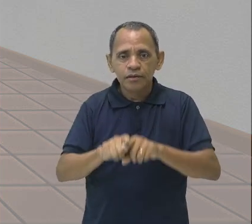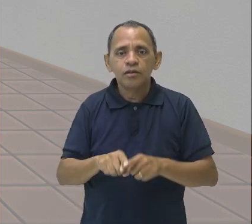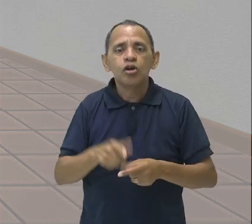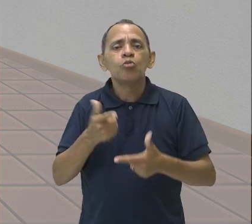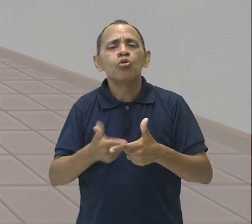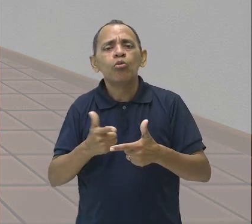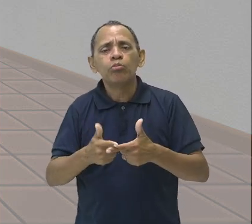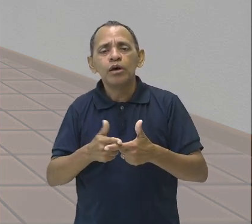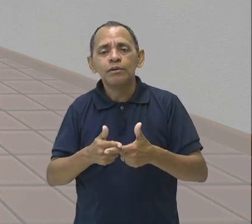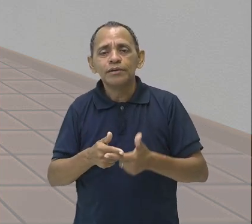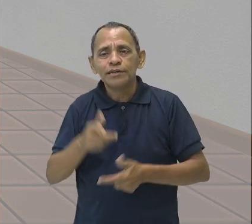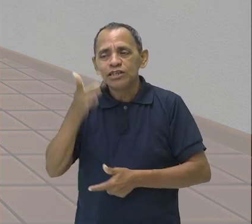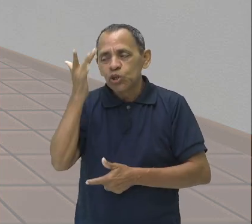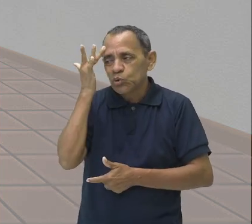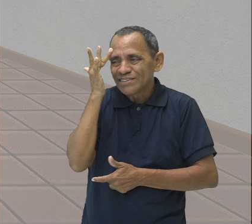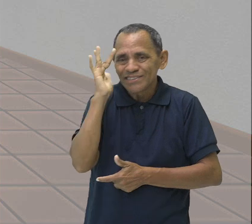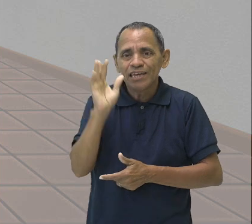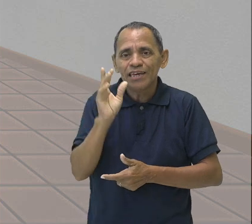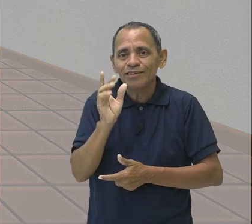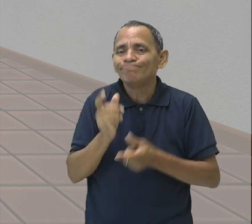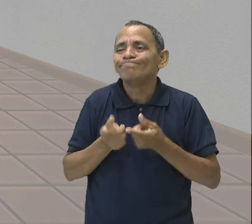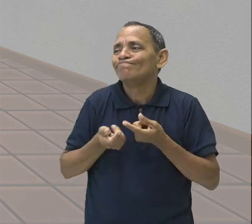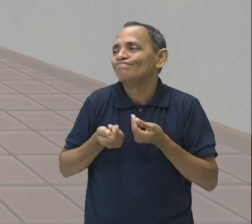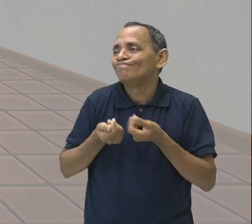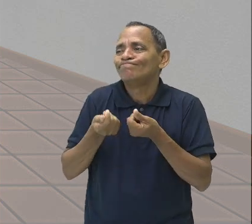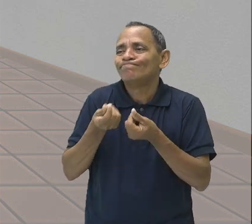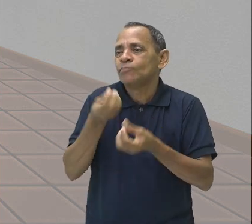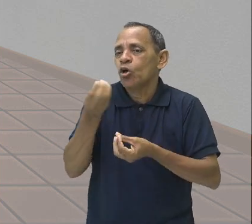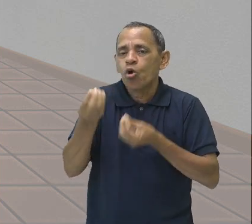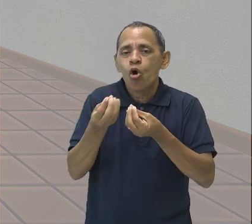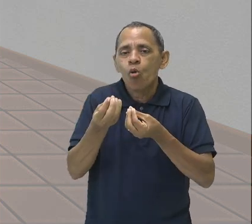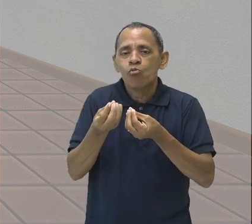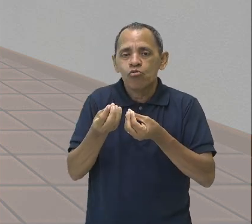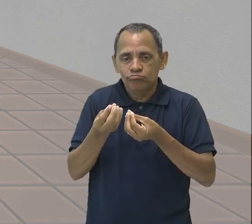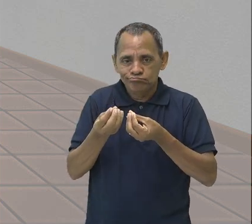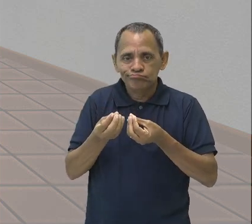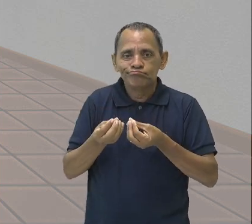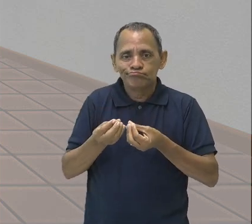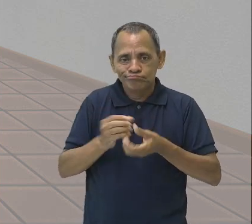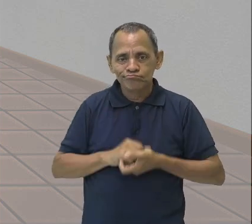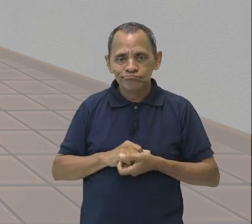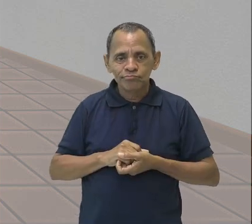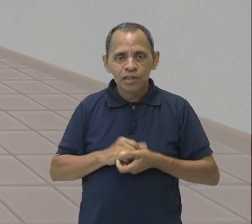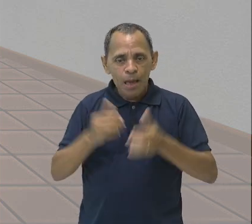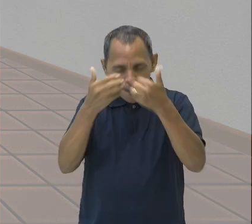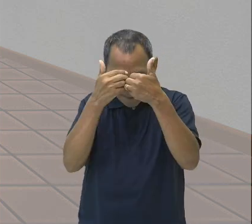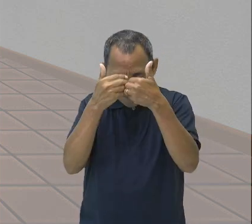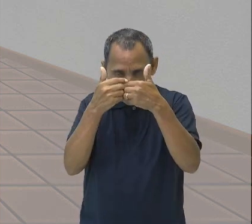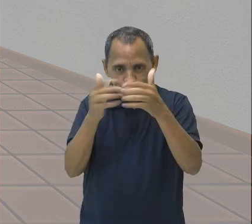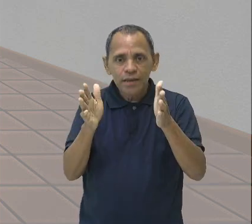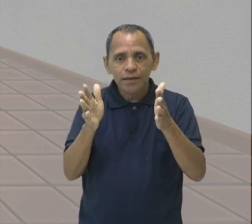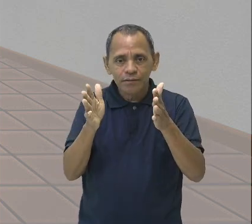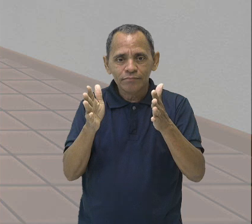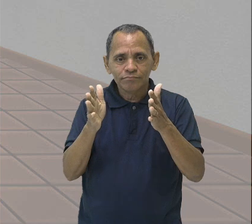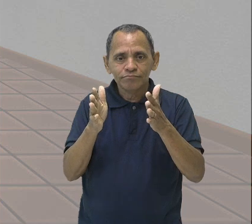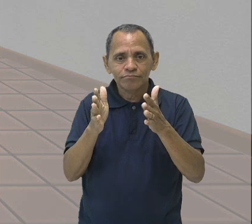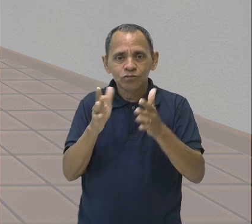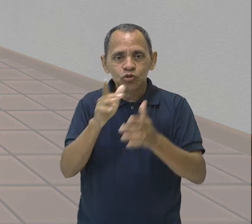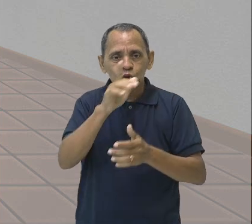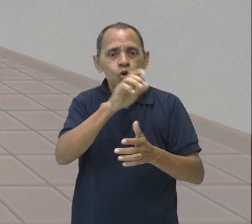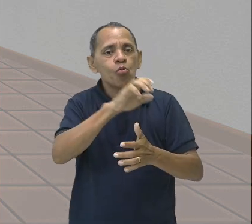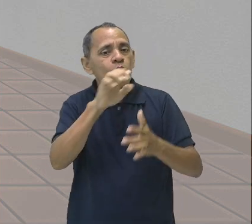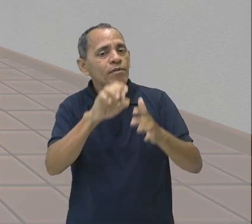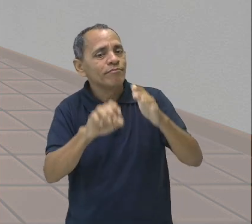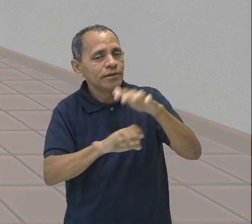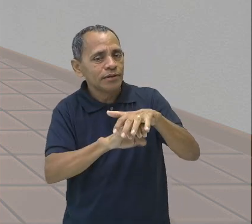que custa. Quanto será que custa para abrir uma padaria, hein? Aliás, se fosse qualquer outra coisa, o que será que eu